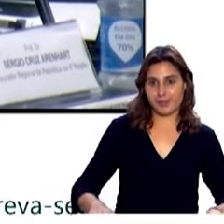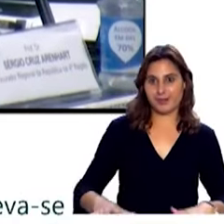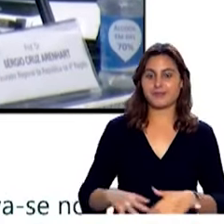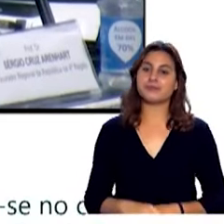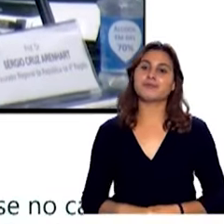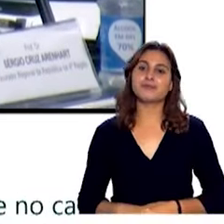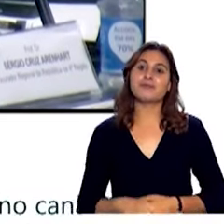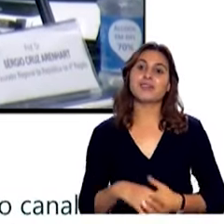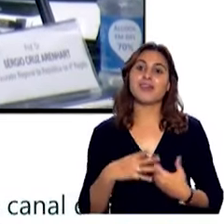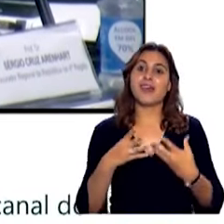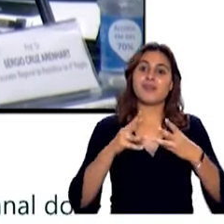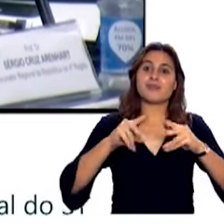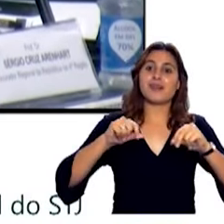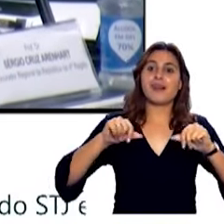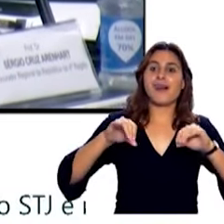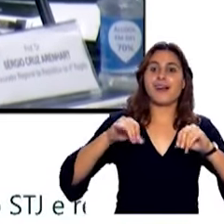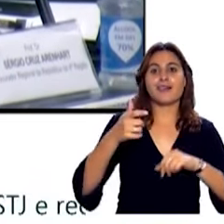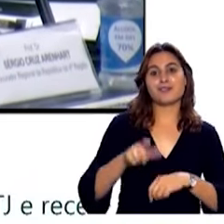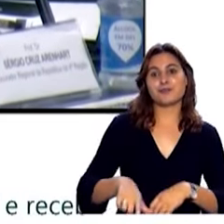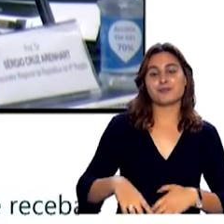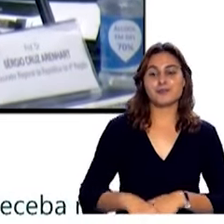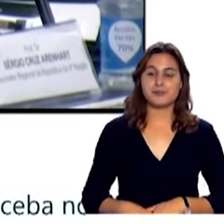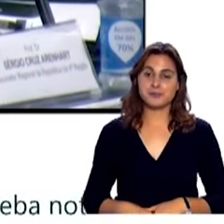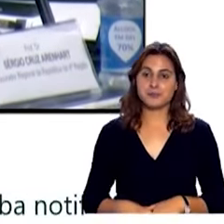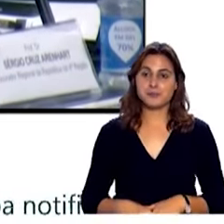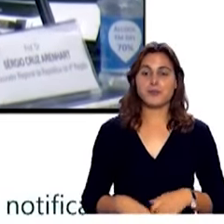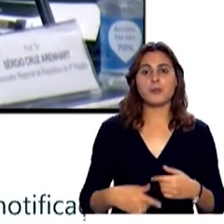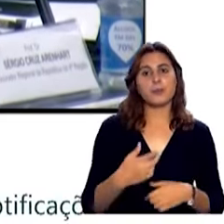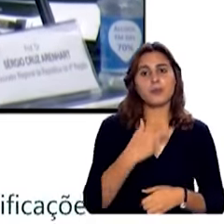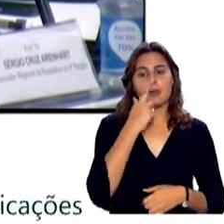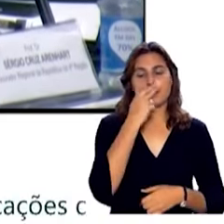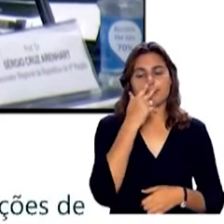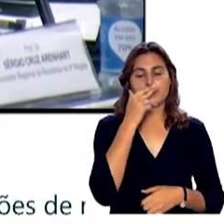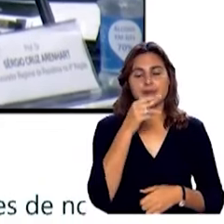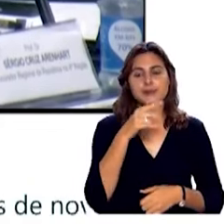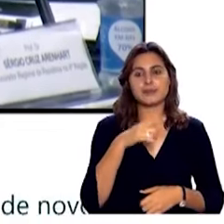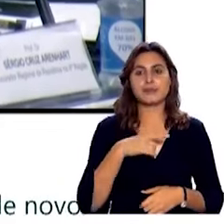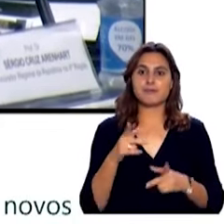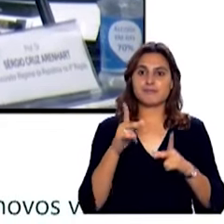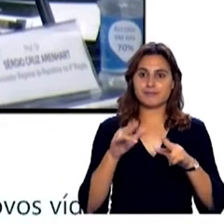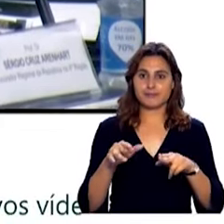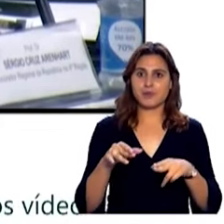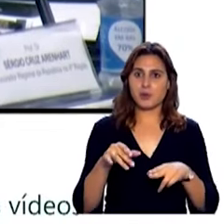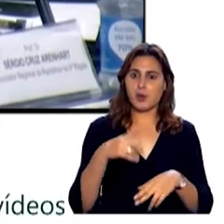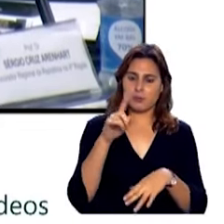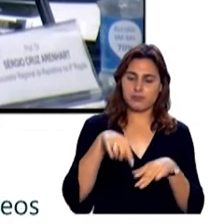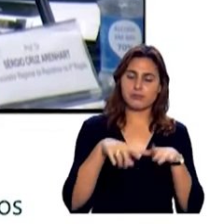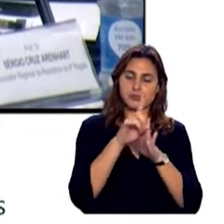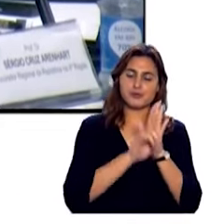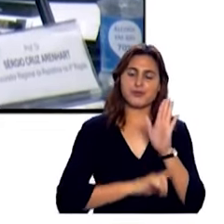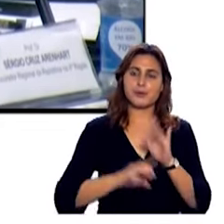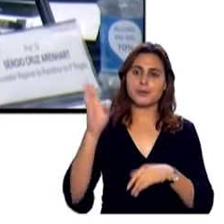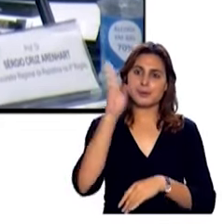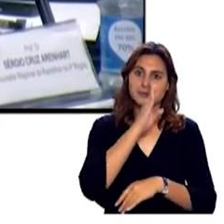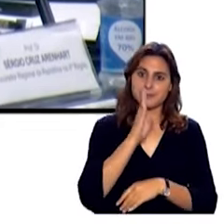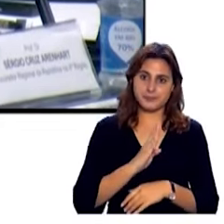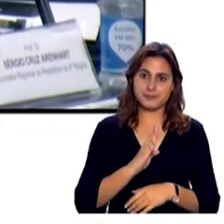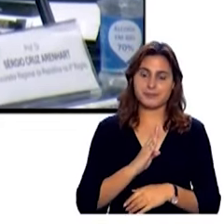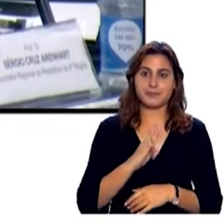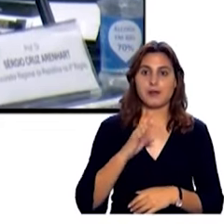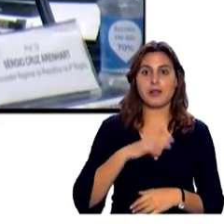areia lisa e basicamente é isso que me parece que tem sido feito mesmo no direito brasileiro em relação aos filtros